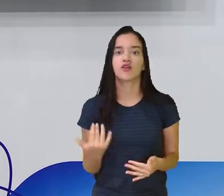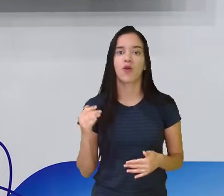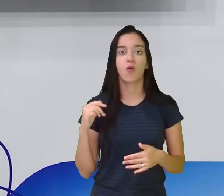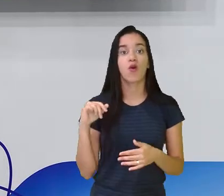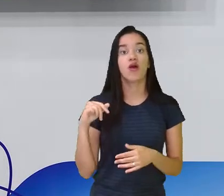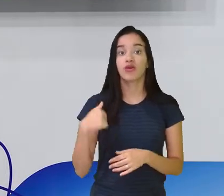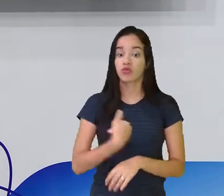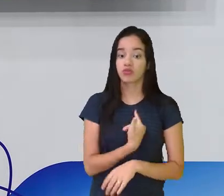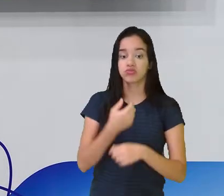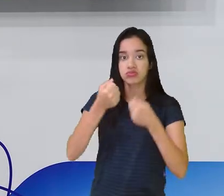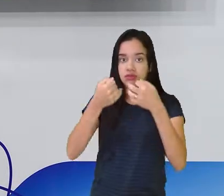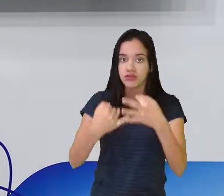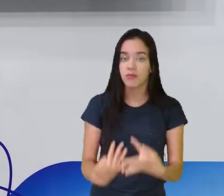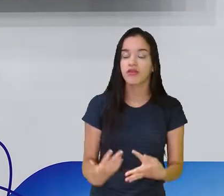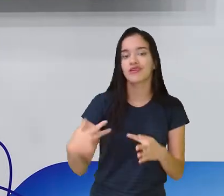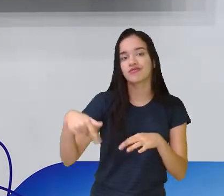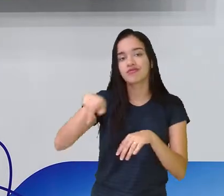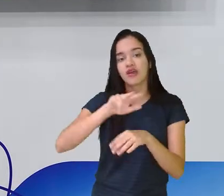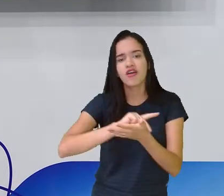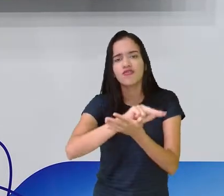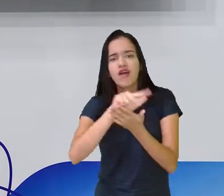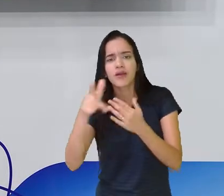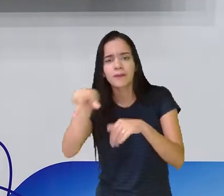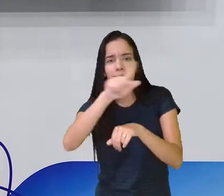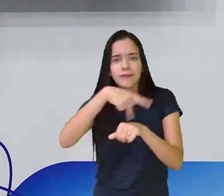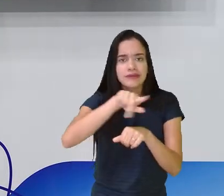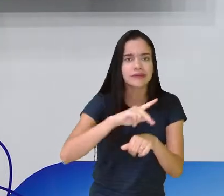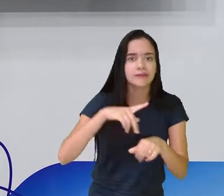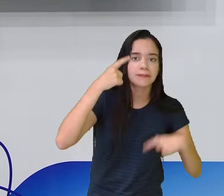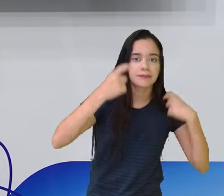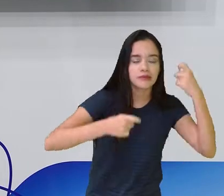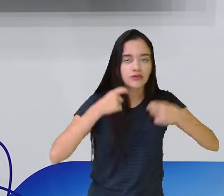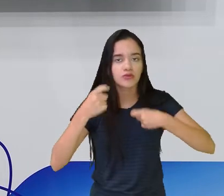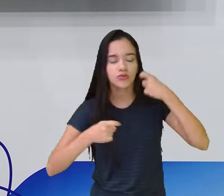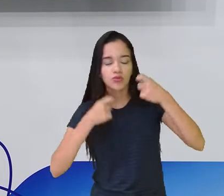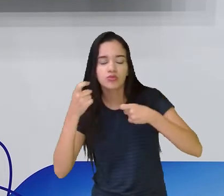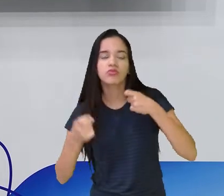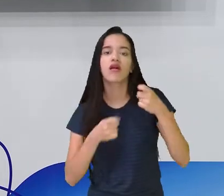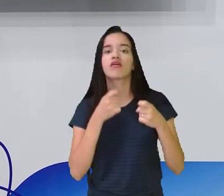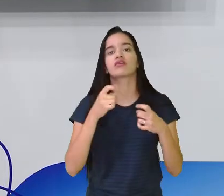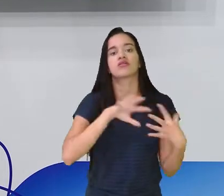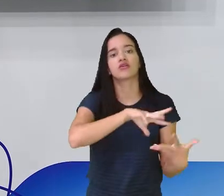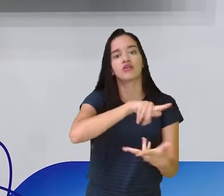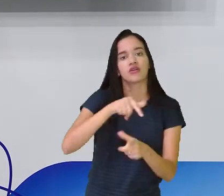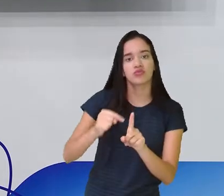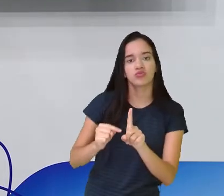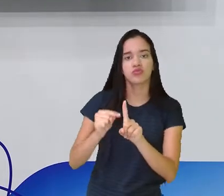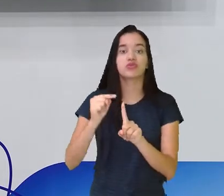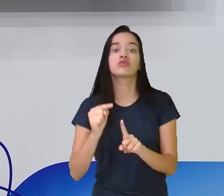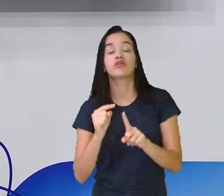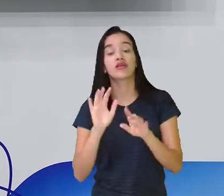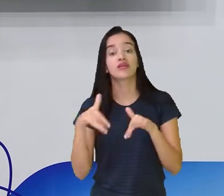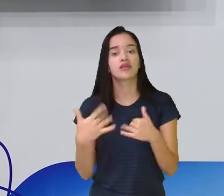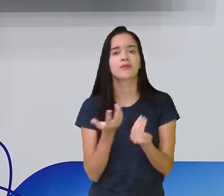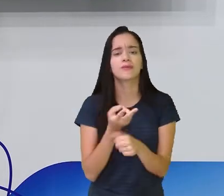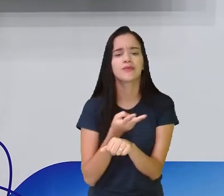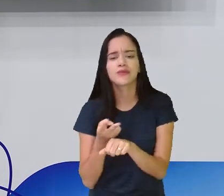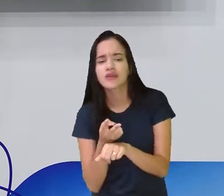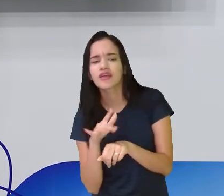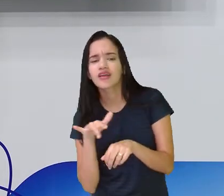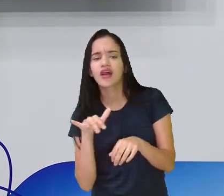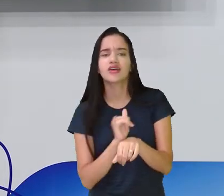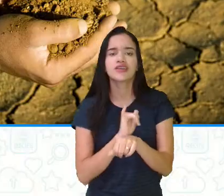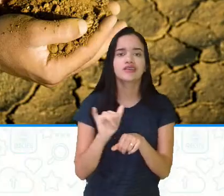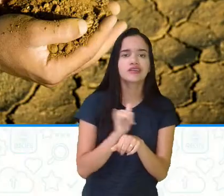falei também, ó, muitos países preocupados com o problema de aquecimento global têm se reunido para buscar soluções para diminuir